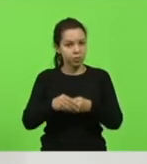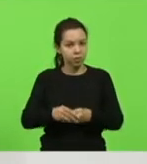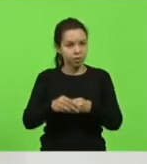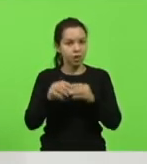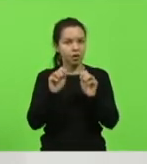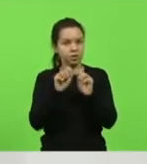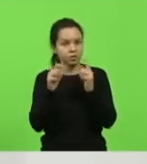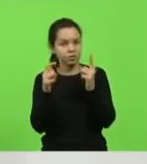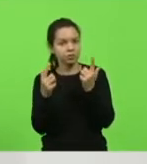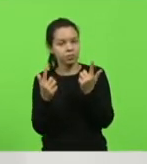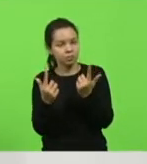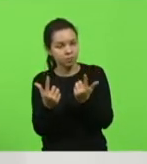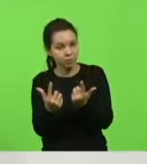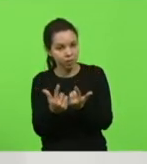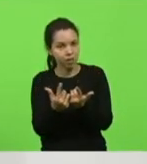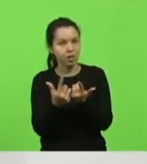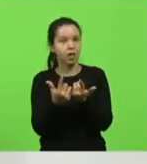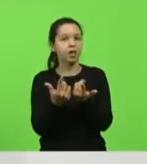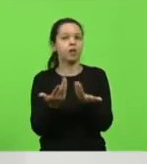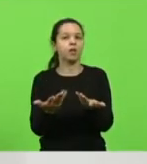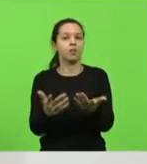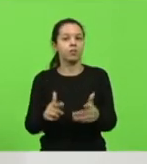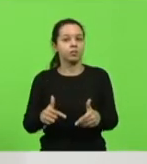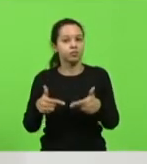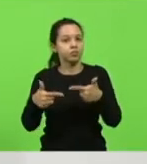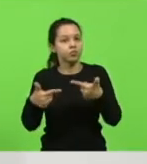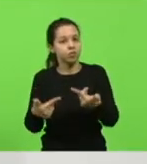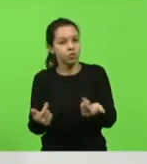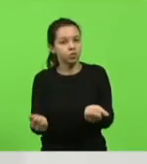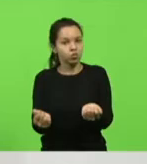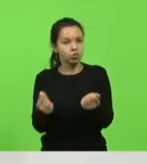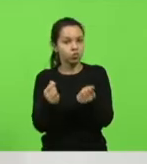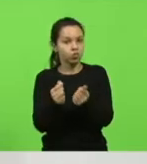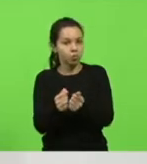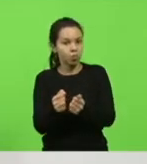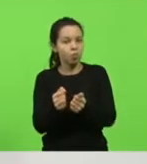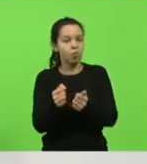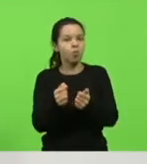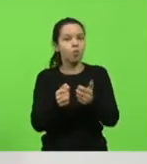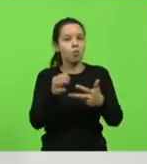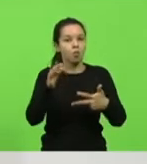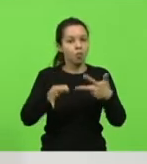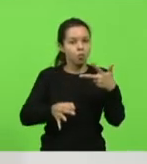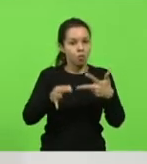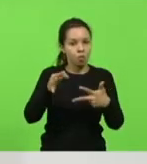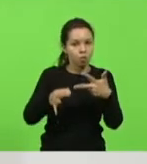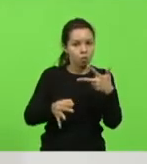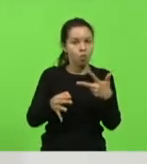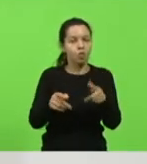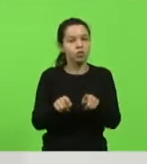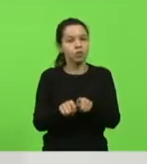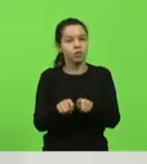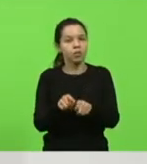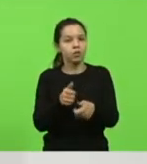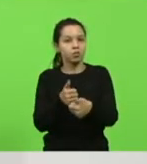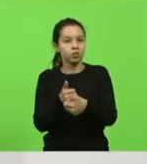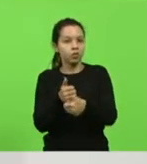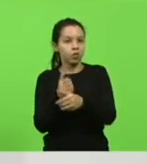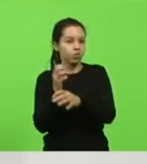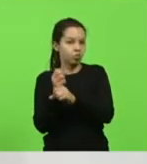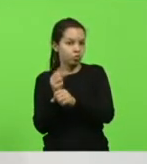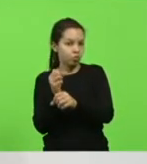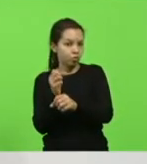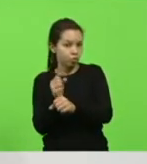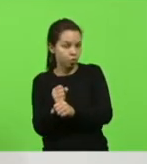por esta iniciativa junto conosco poder judiciário junto com o Tribunal de Contas e também junto com a